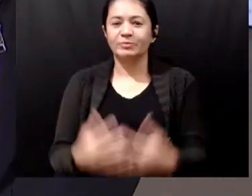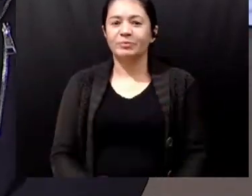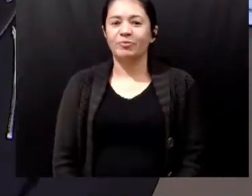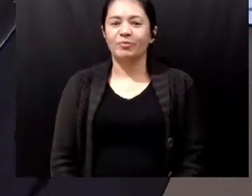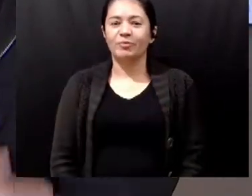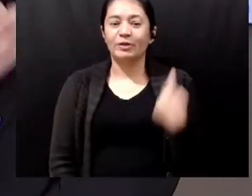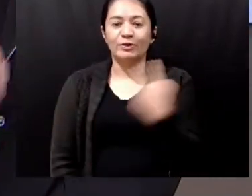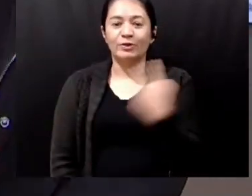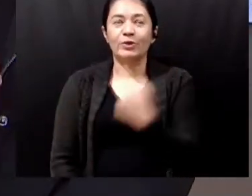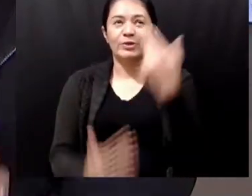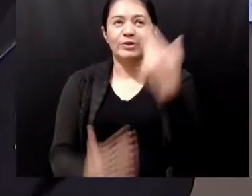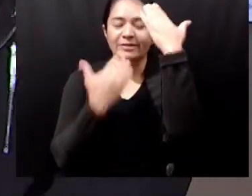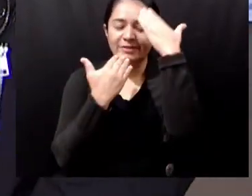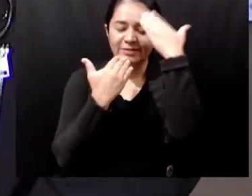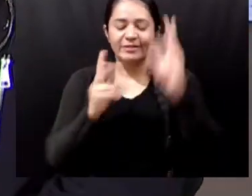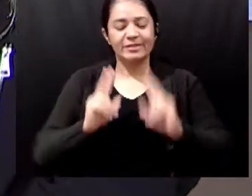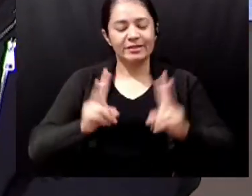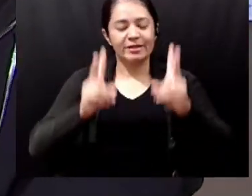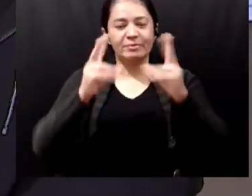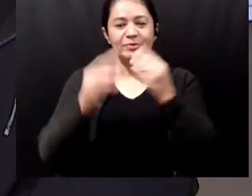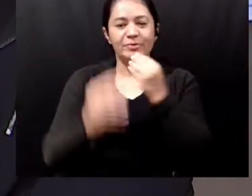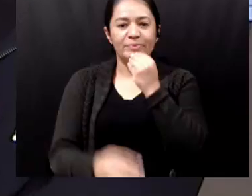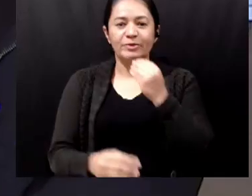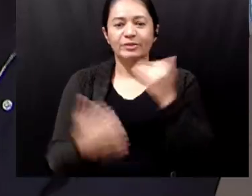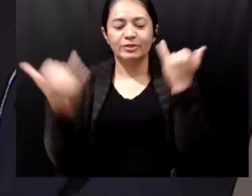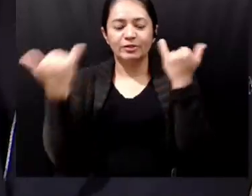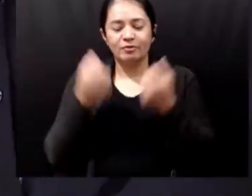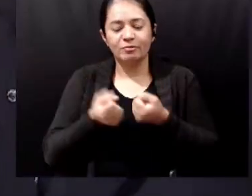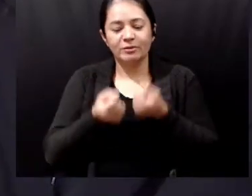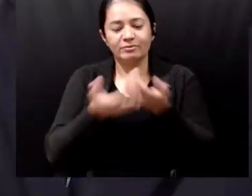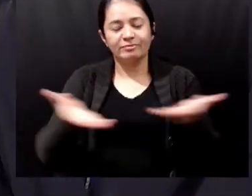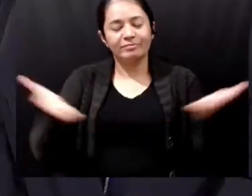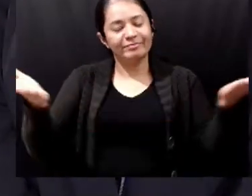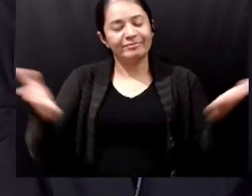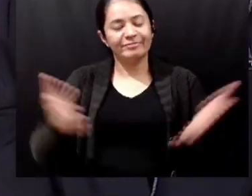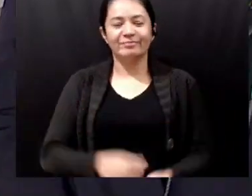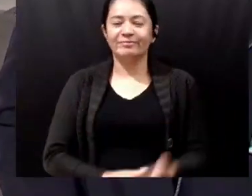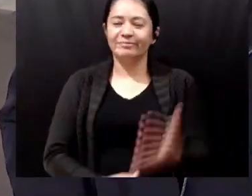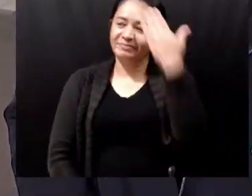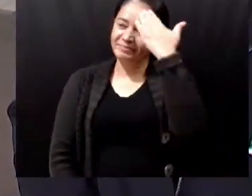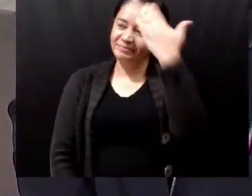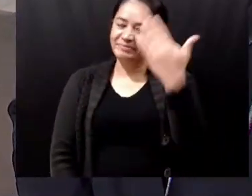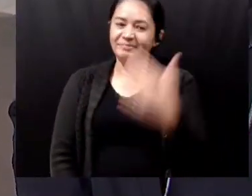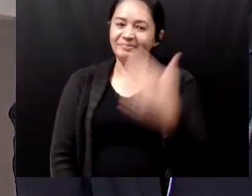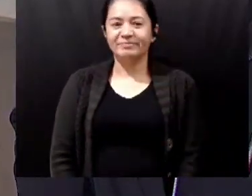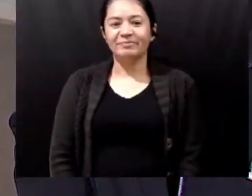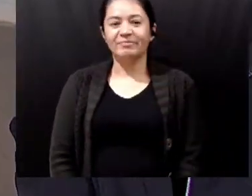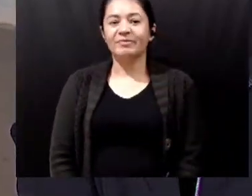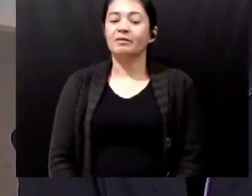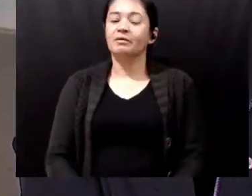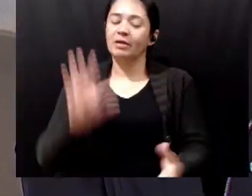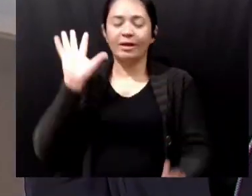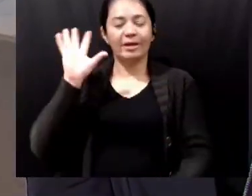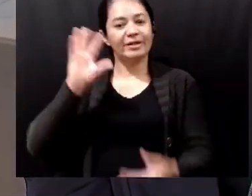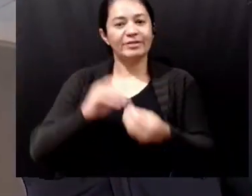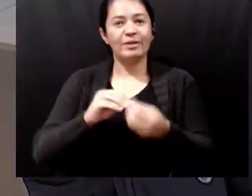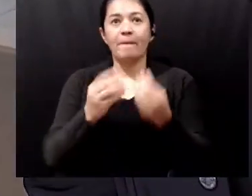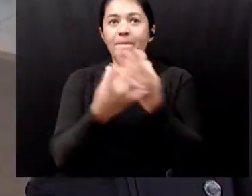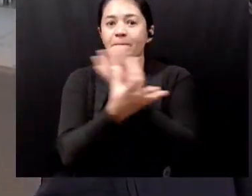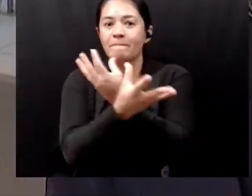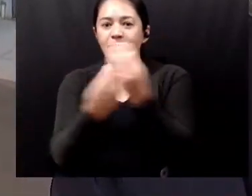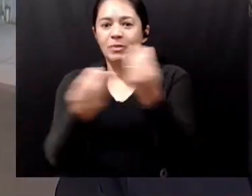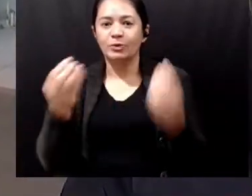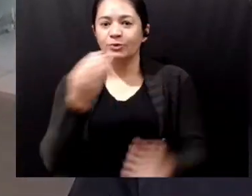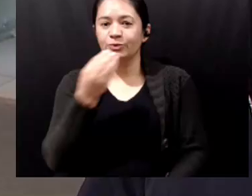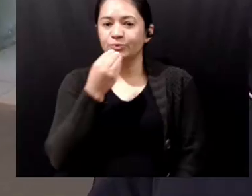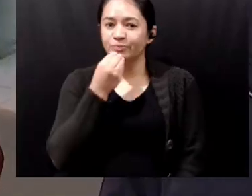agradecemos sempre a oportunidade de levar informações através de vocês. Obrigada. É isso aí, Gabriel, são muitas oportunidades, o pessoal